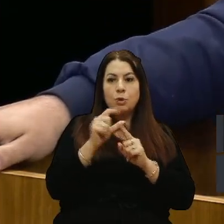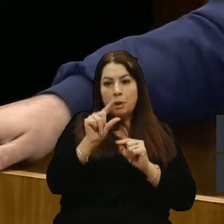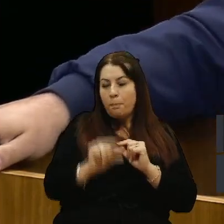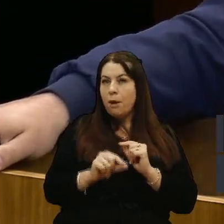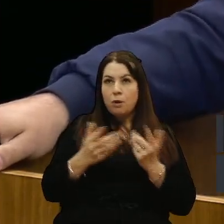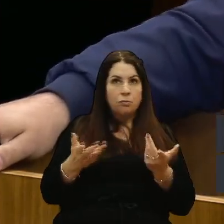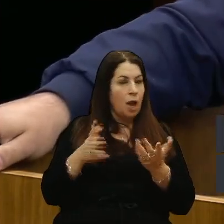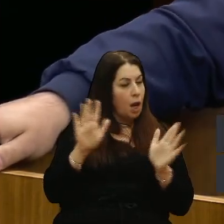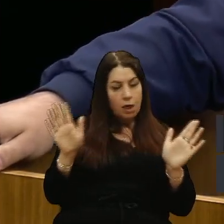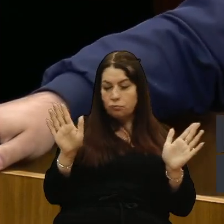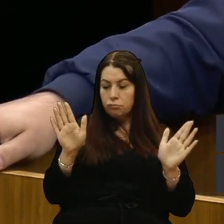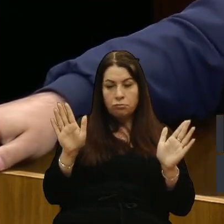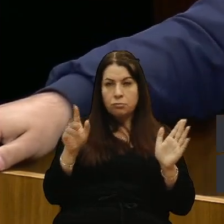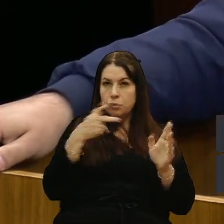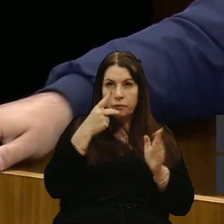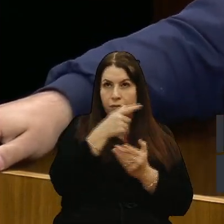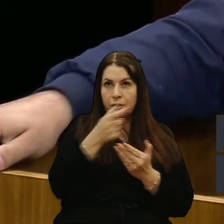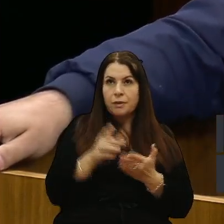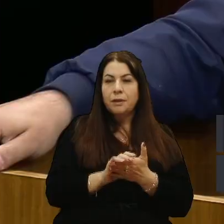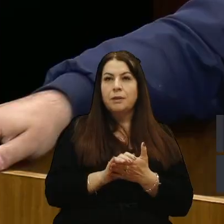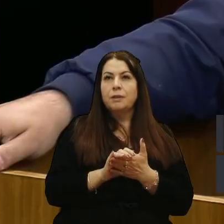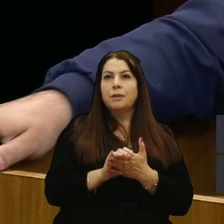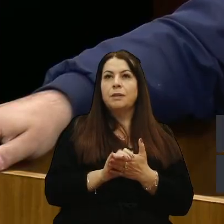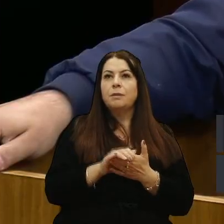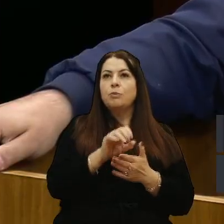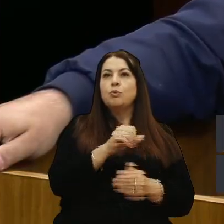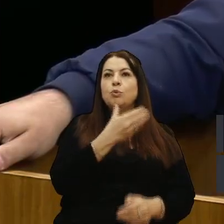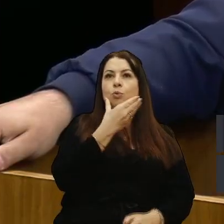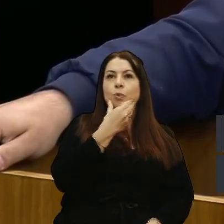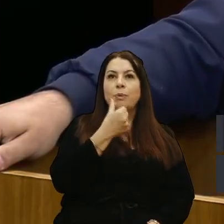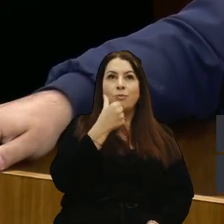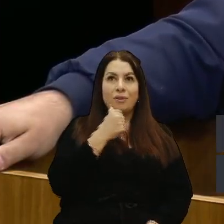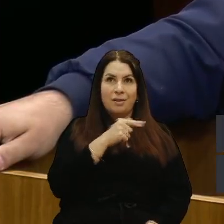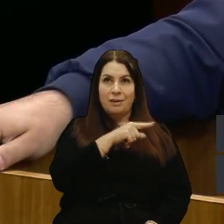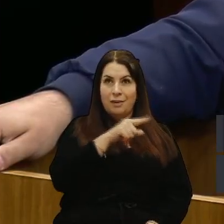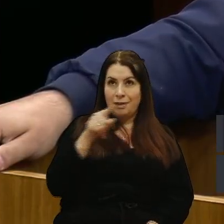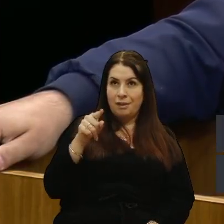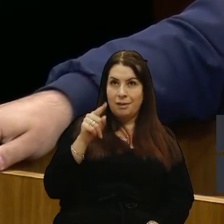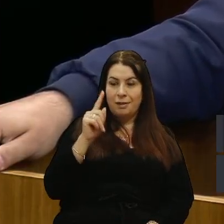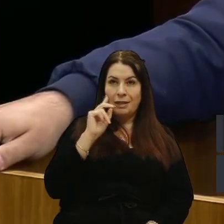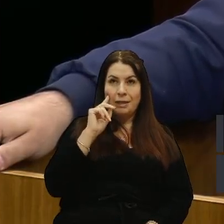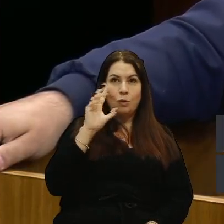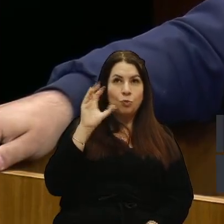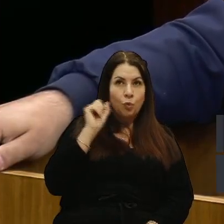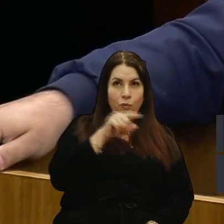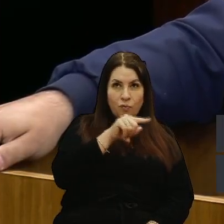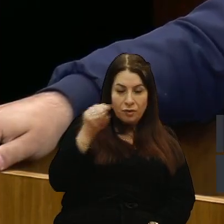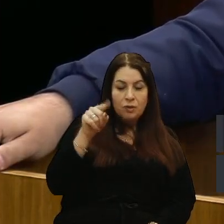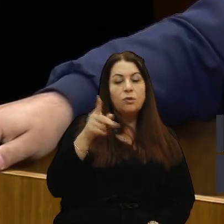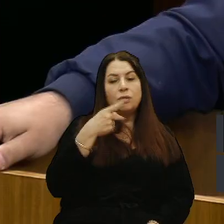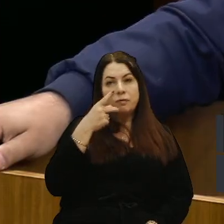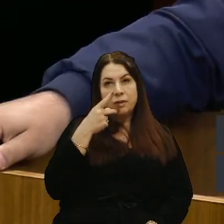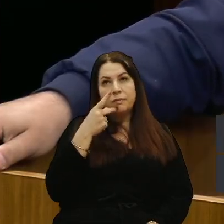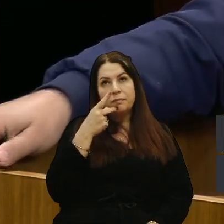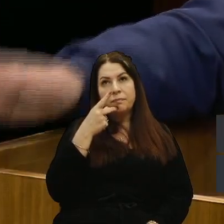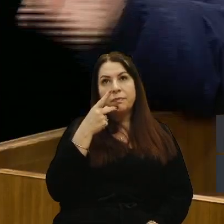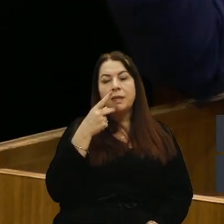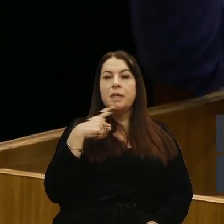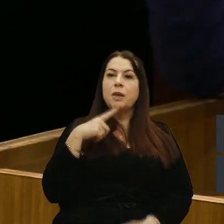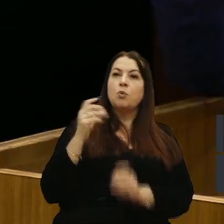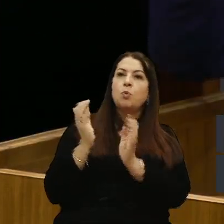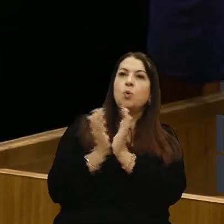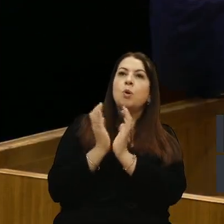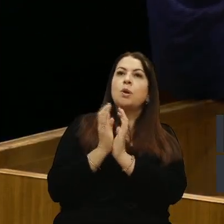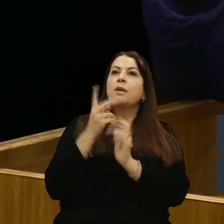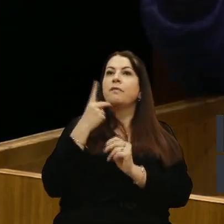menos. É isso, é disso que nós estamos falando. Para a senhora e para o senhor que estão aí ou nos ouvindo, é disso que nós estamos falando. E tem os colegas que